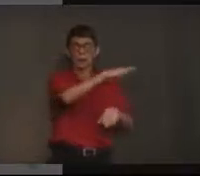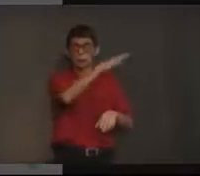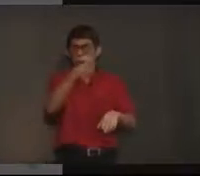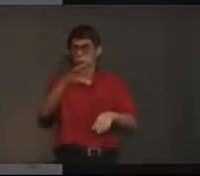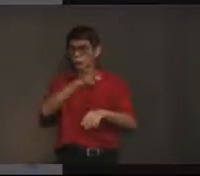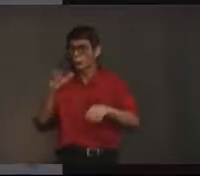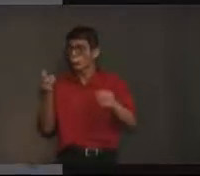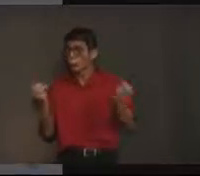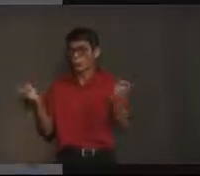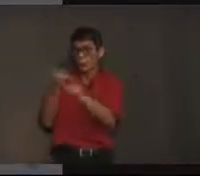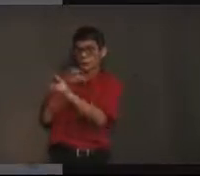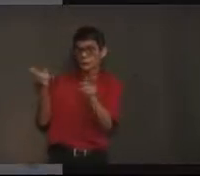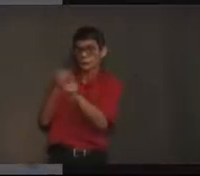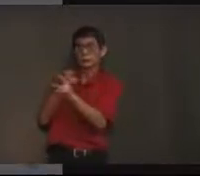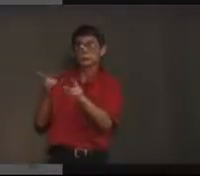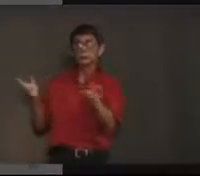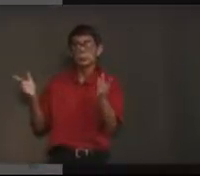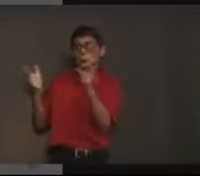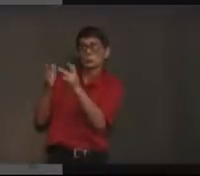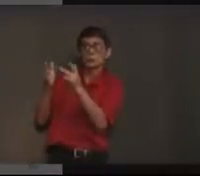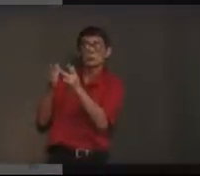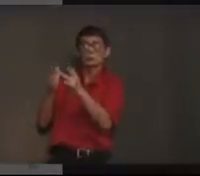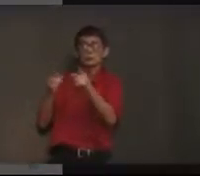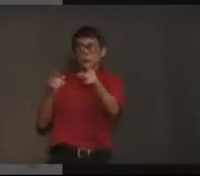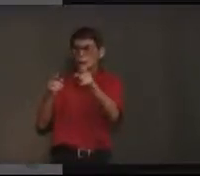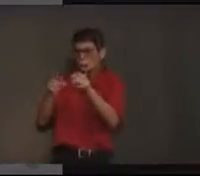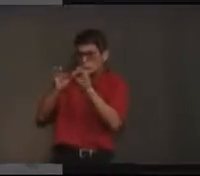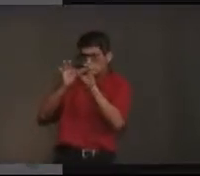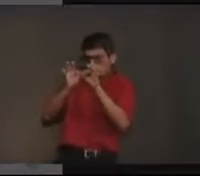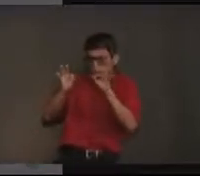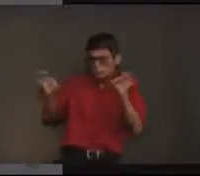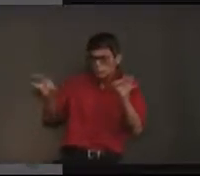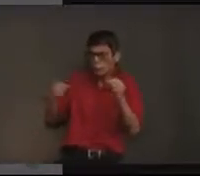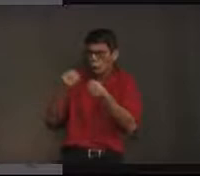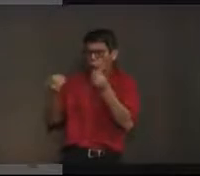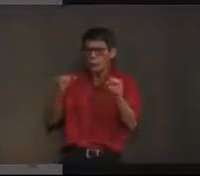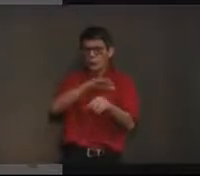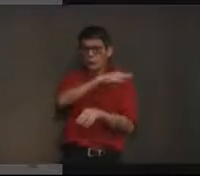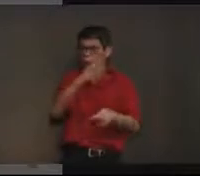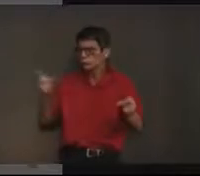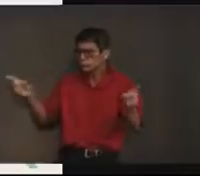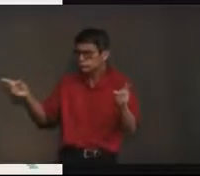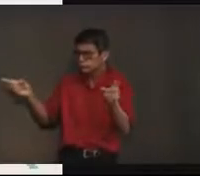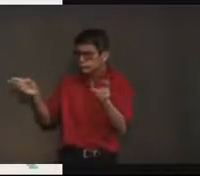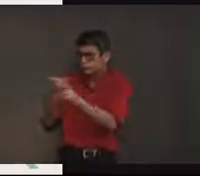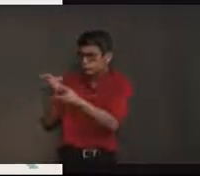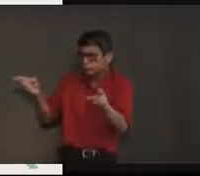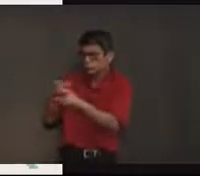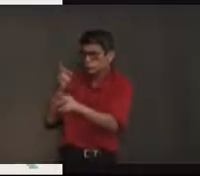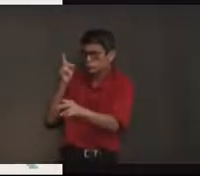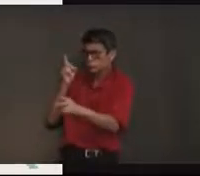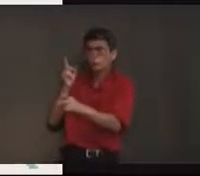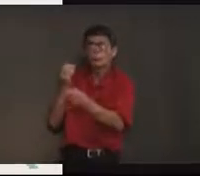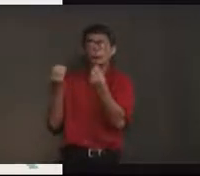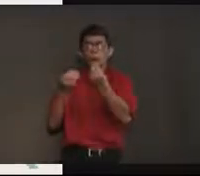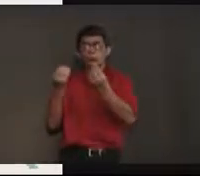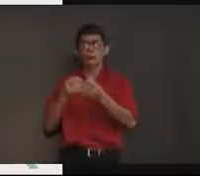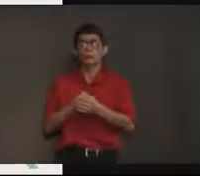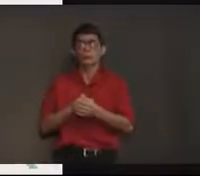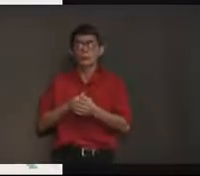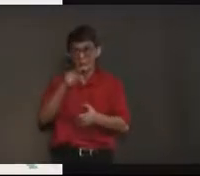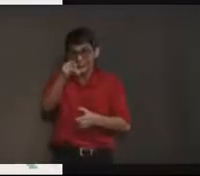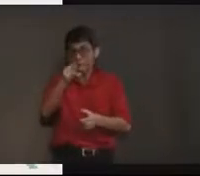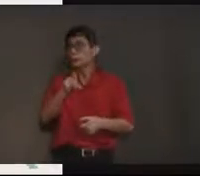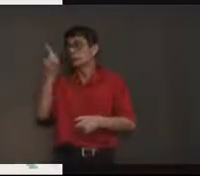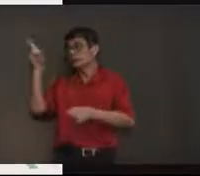aqui por exemplo elas interagem isso daqui vai medir o efeito de interação das ondas quando você resolver e que é observado